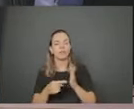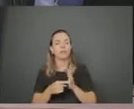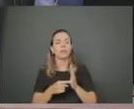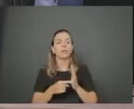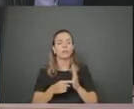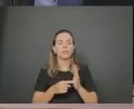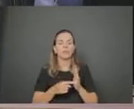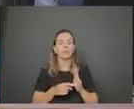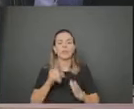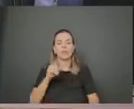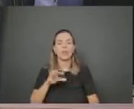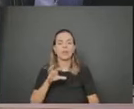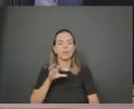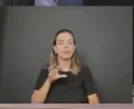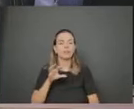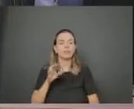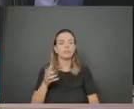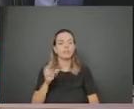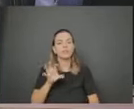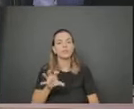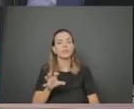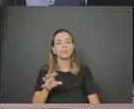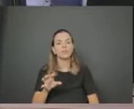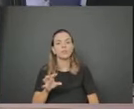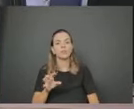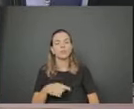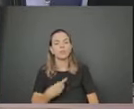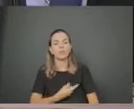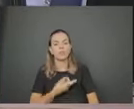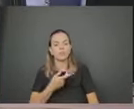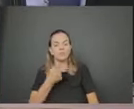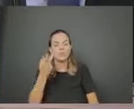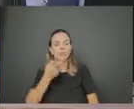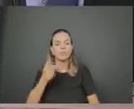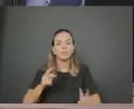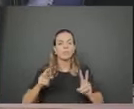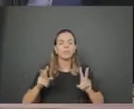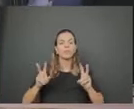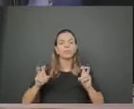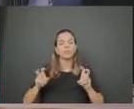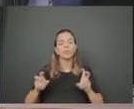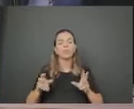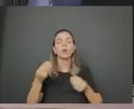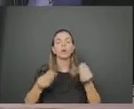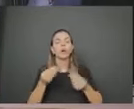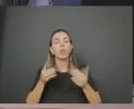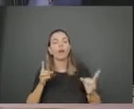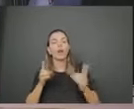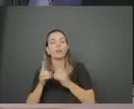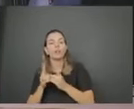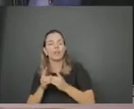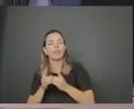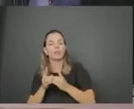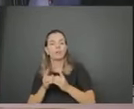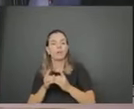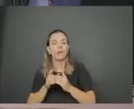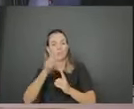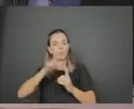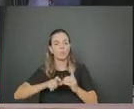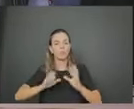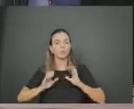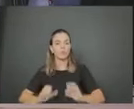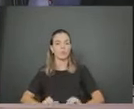extrapola ao que nós pregamos de como atender o cidadão, elas são apuradas. Mas nós temos alguns